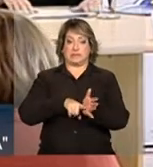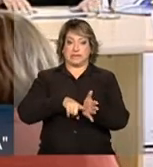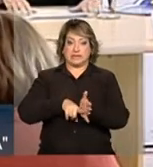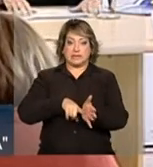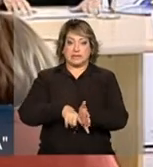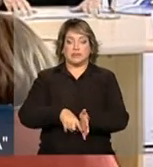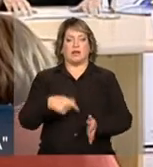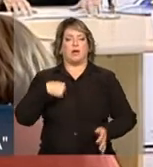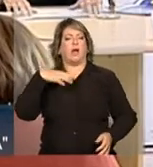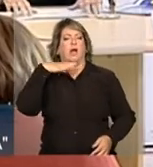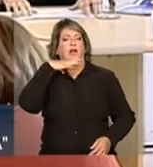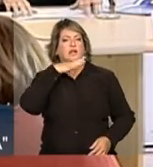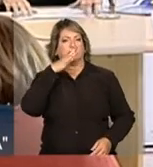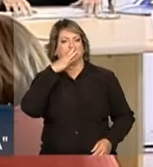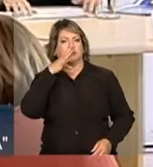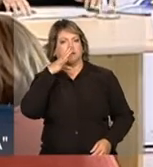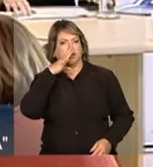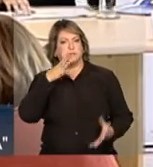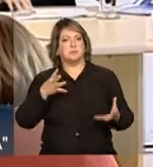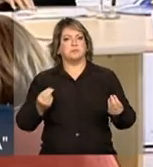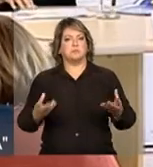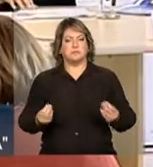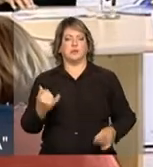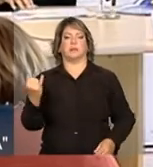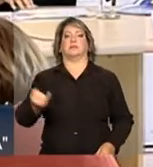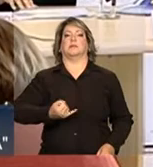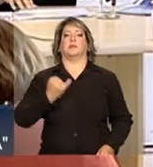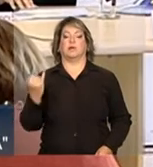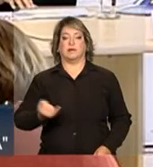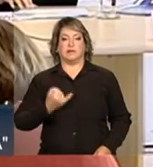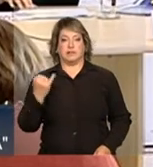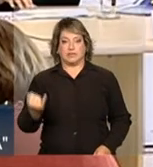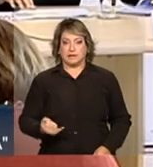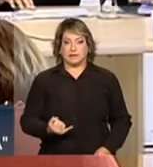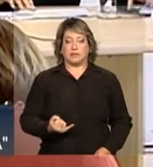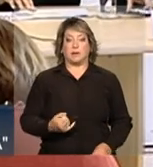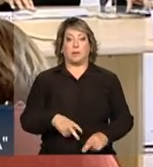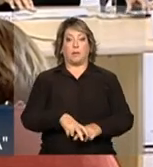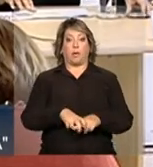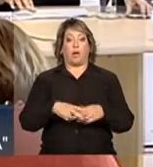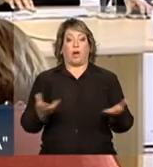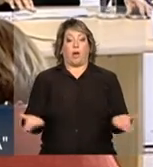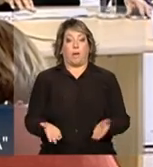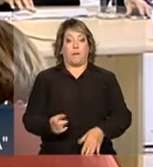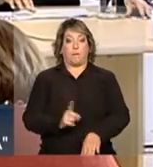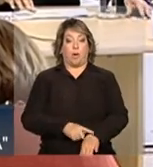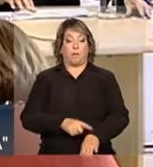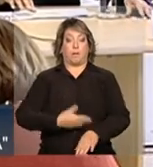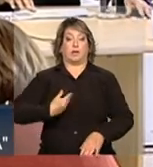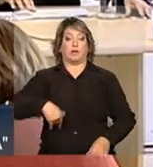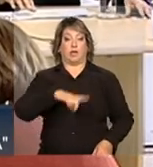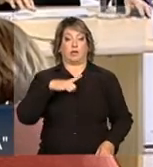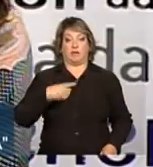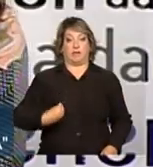achei interessantíssima e muito importante, justamente por causa do momento em que nós estamos vivendo.